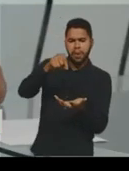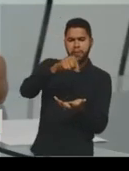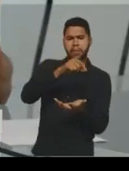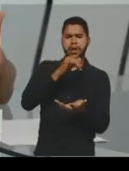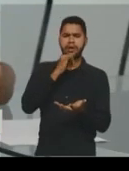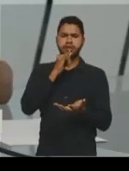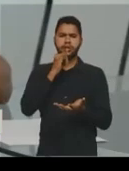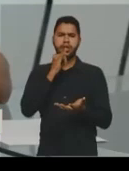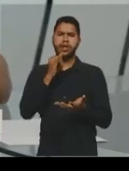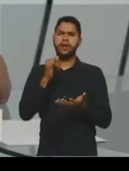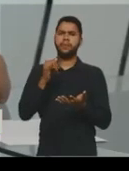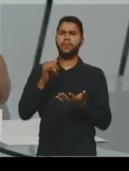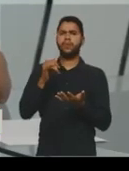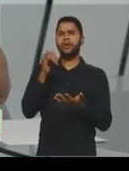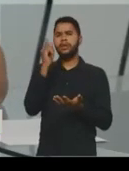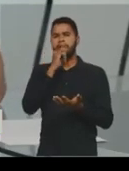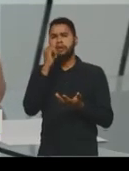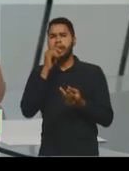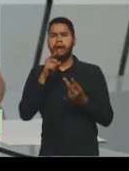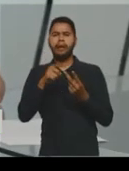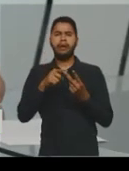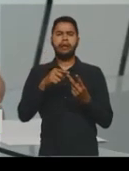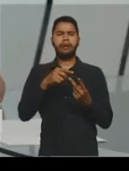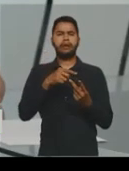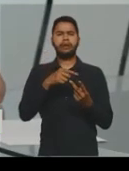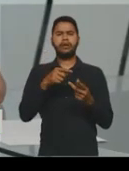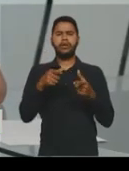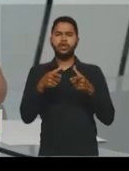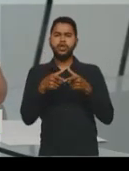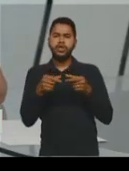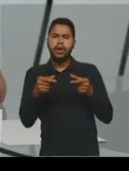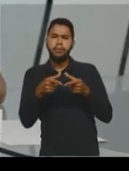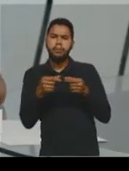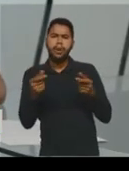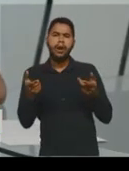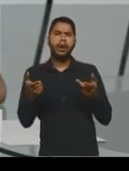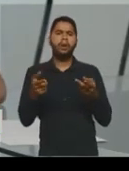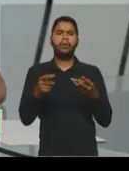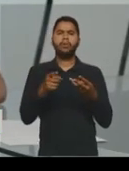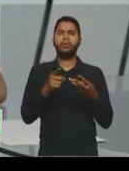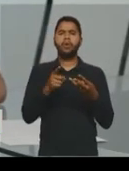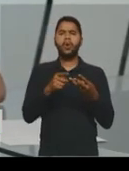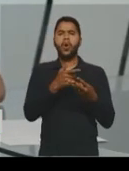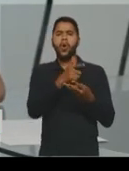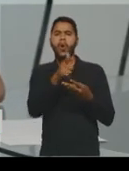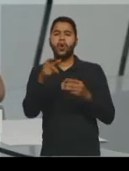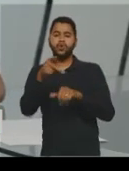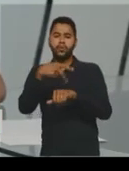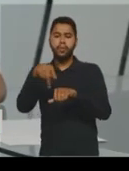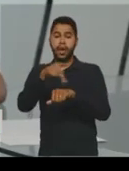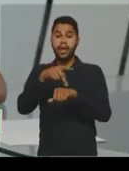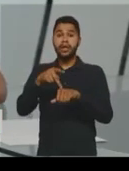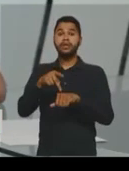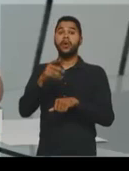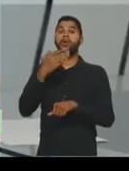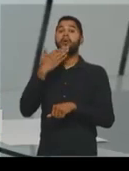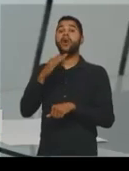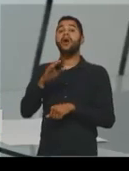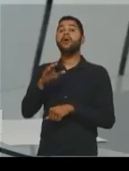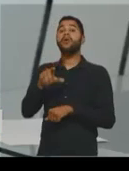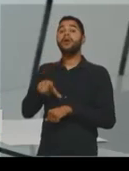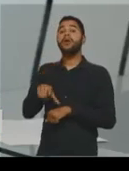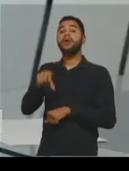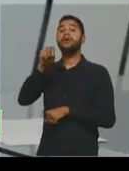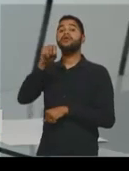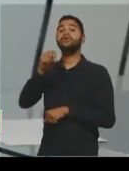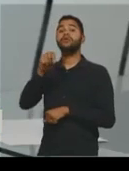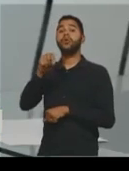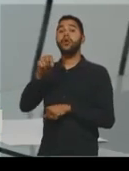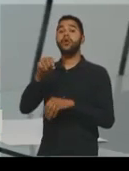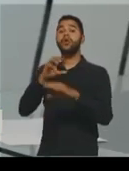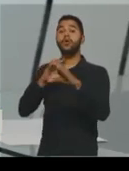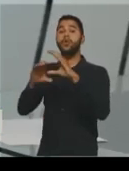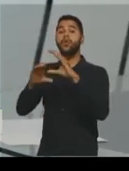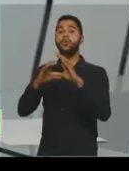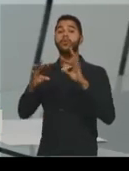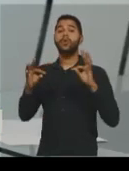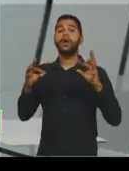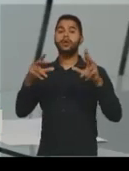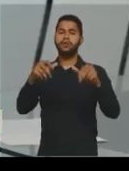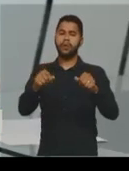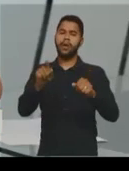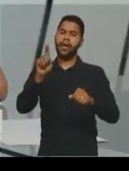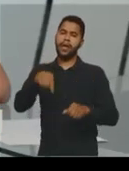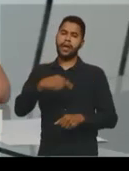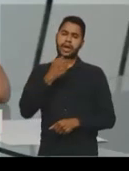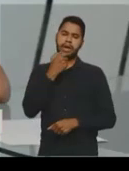Itália, Japão. Então vai pegar ali o inglês como uma língua para se comunicar entre eles, para não ter que falar cada uma